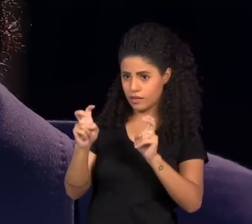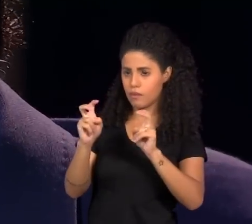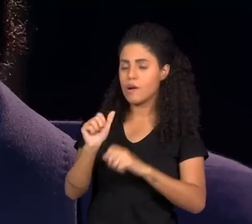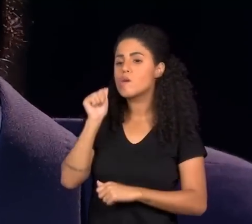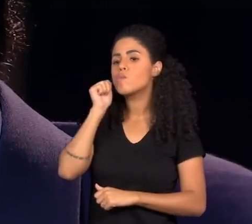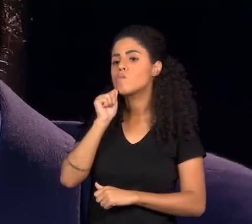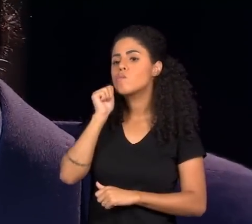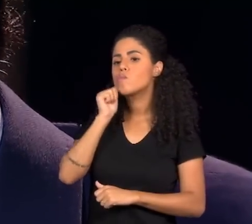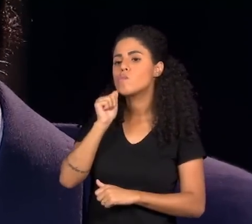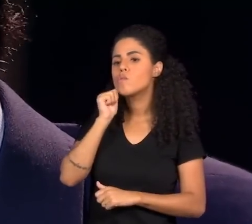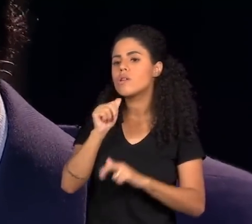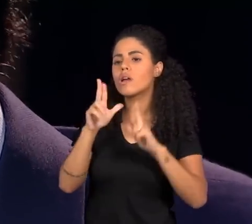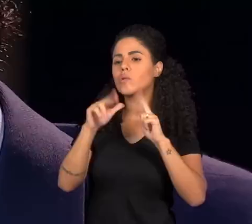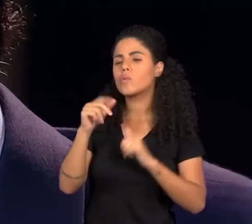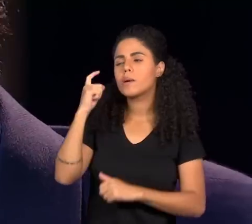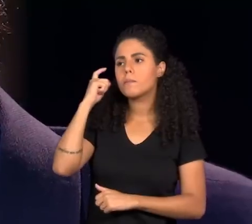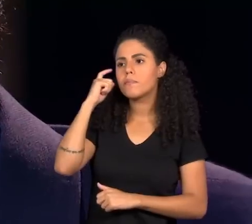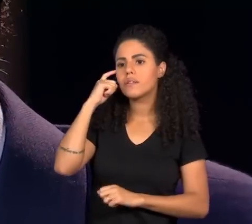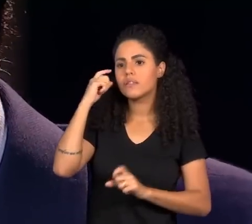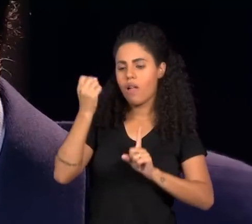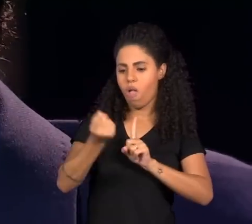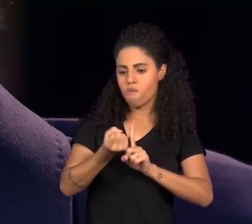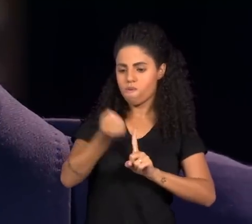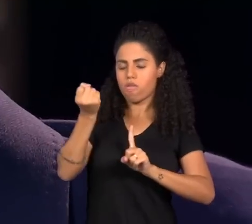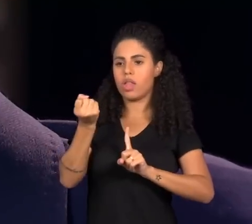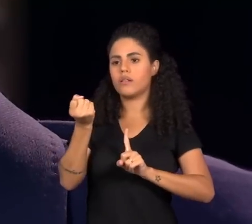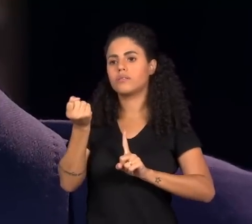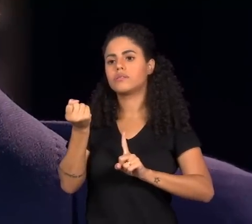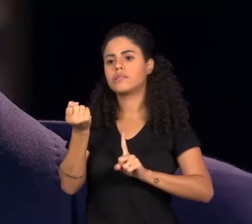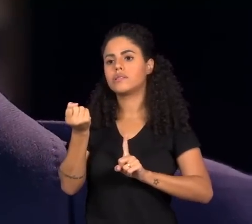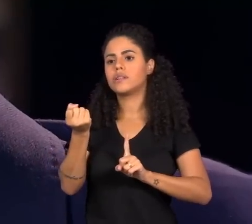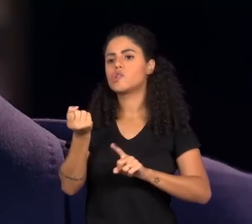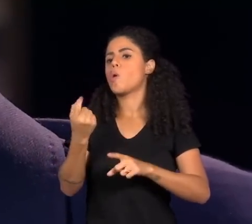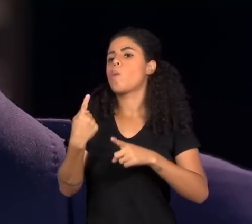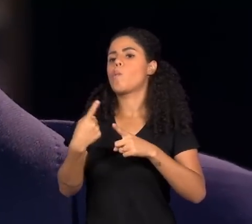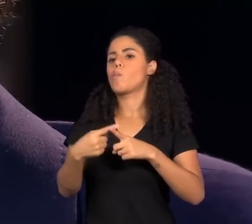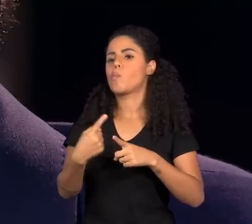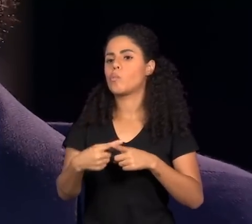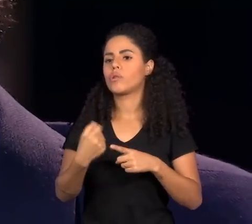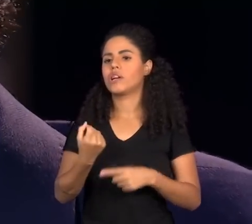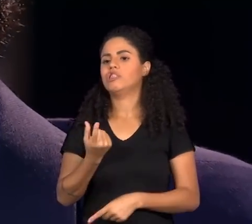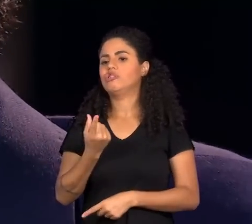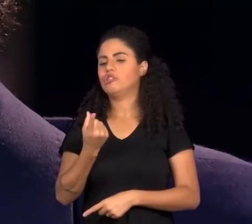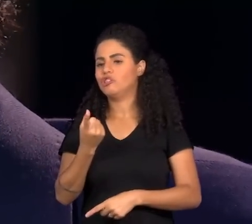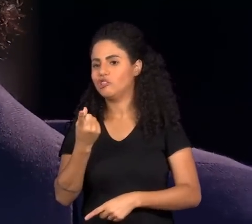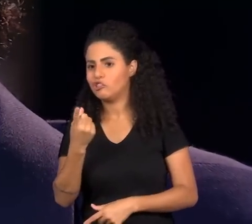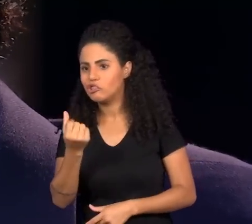nunca precise pensar em tirar uma criança, por falta de estrutura,